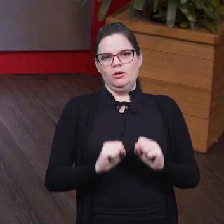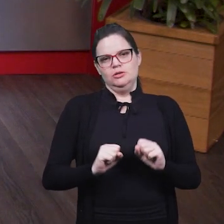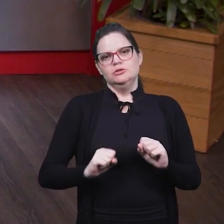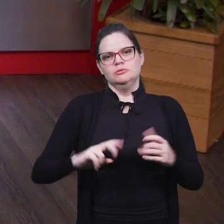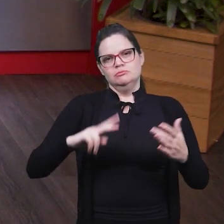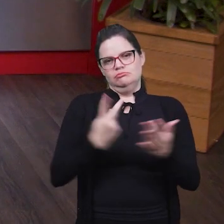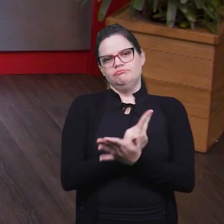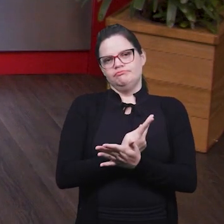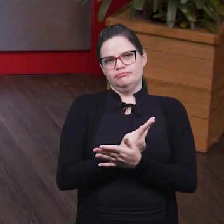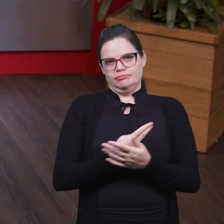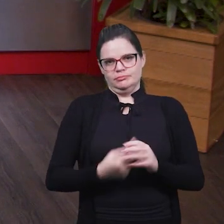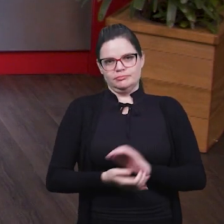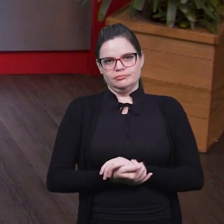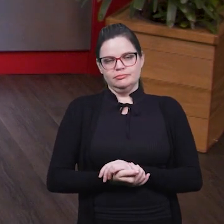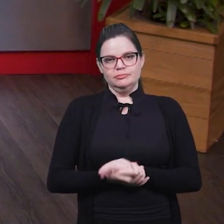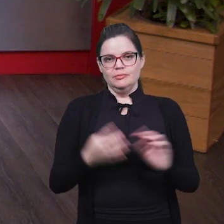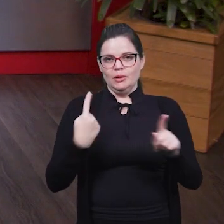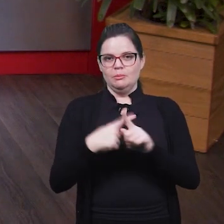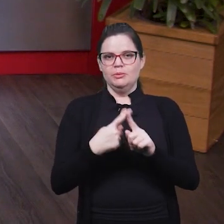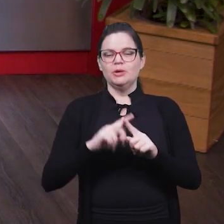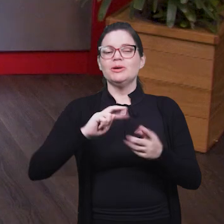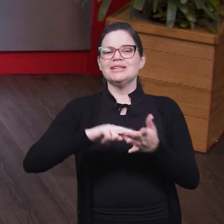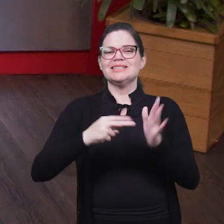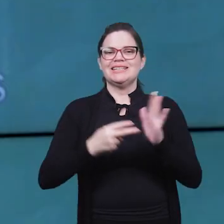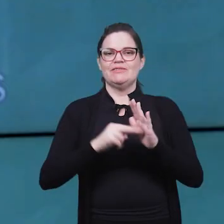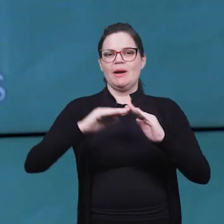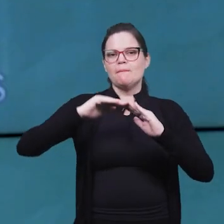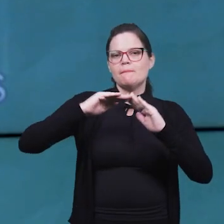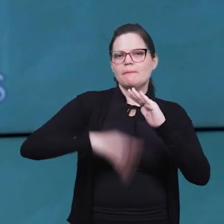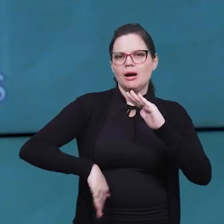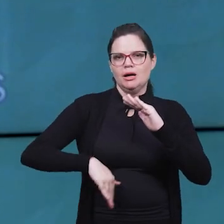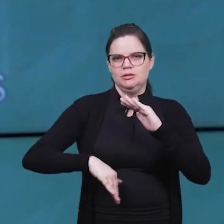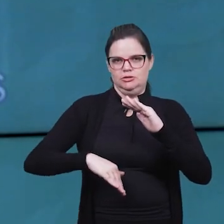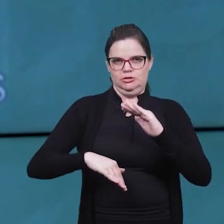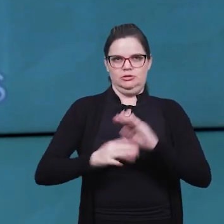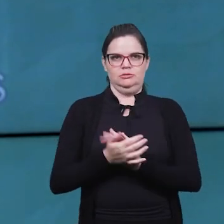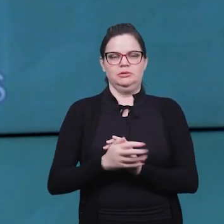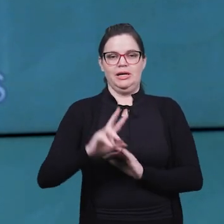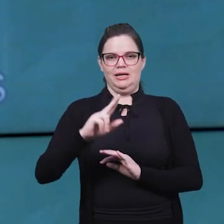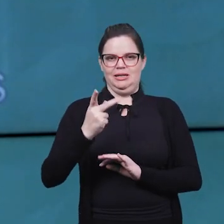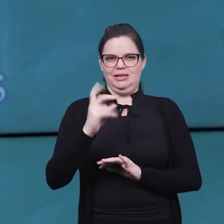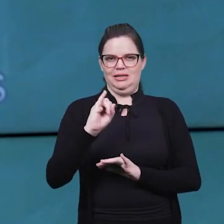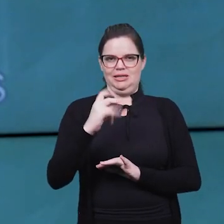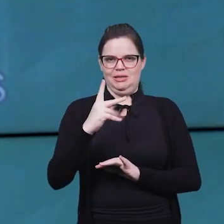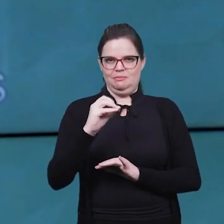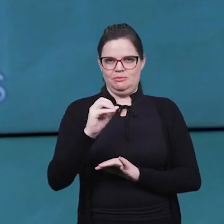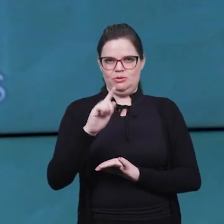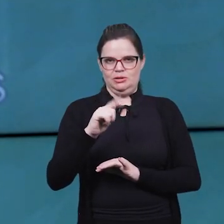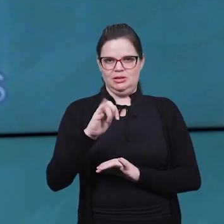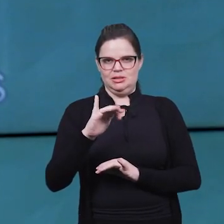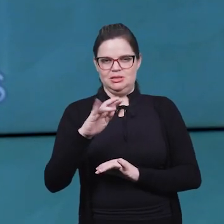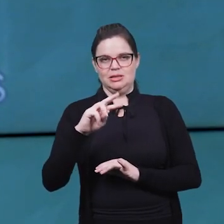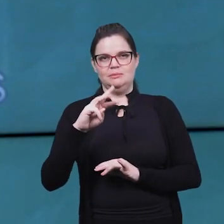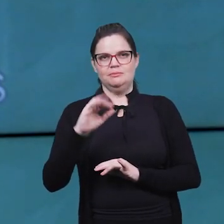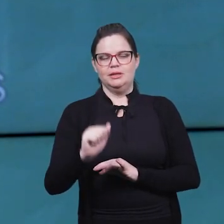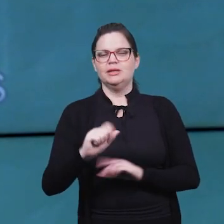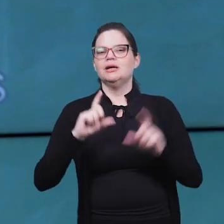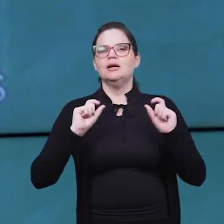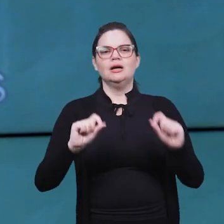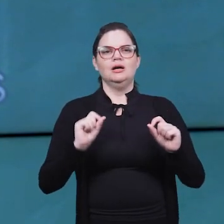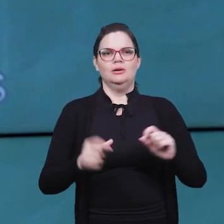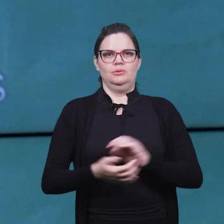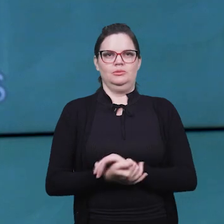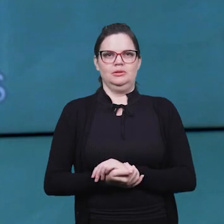isso significa? A glicemia baixa. A hipoglicemia normalmente começa a causar